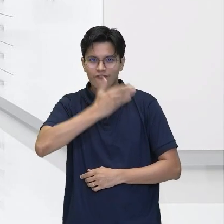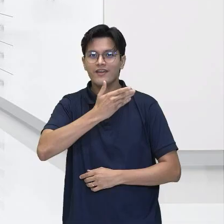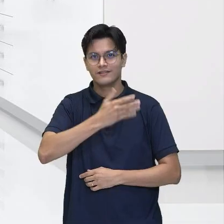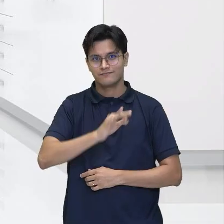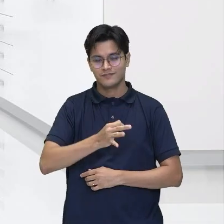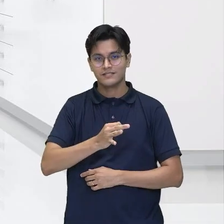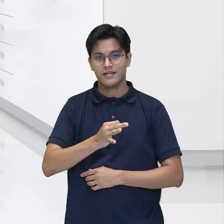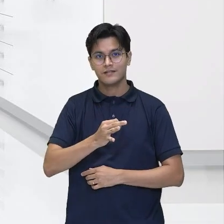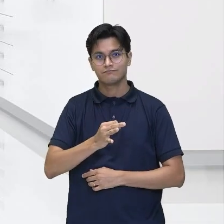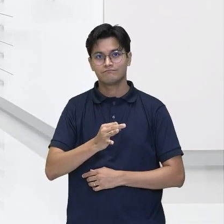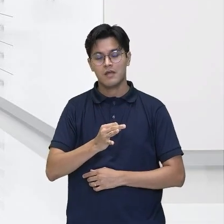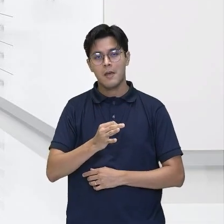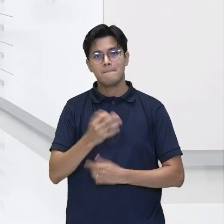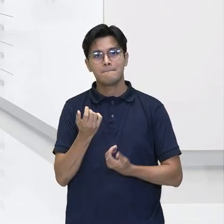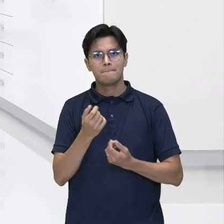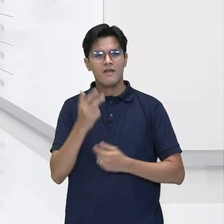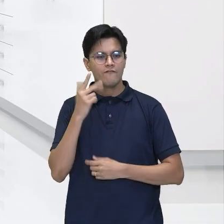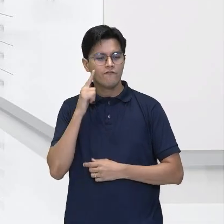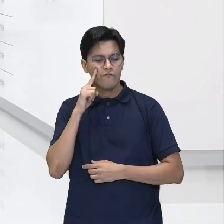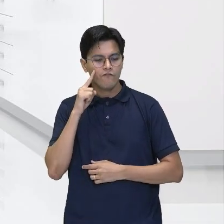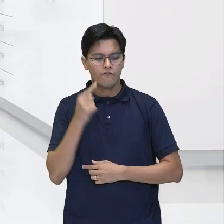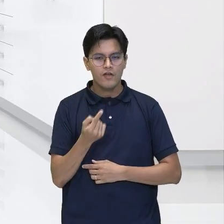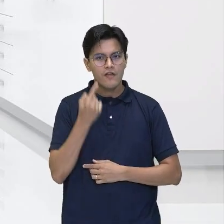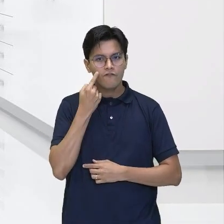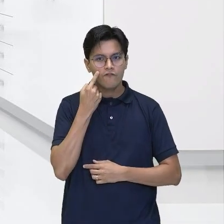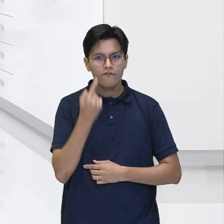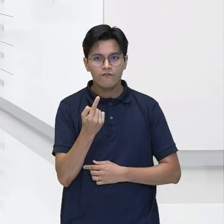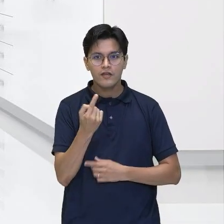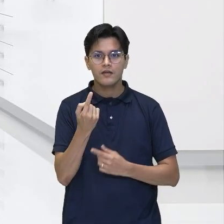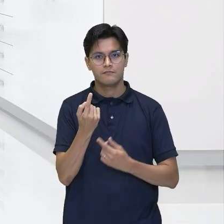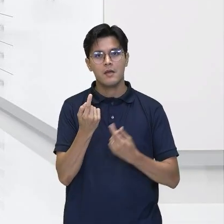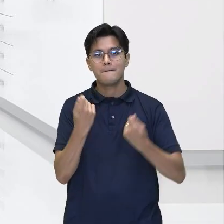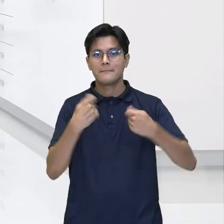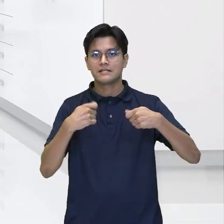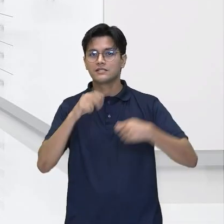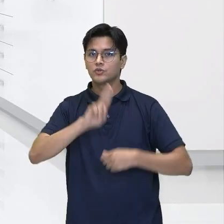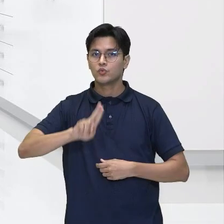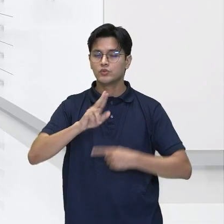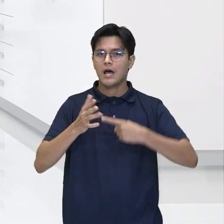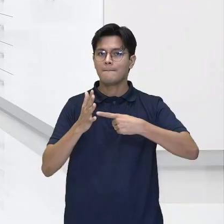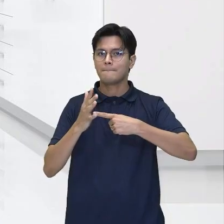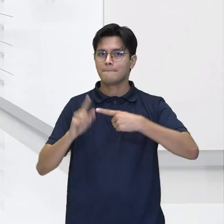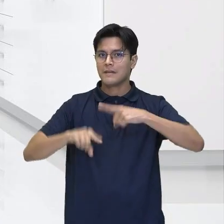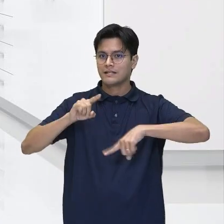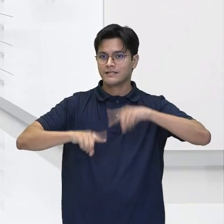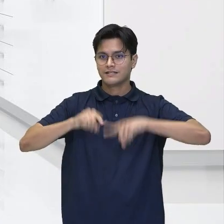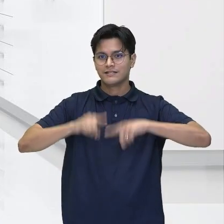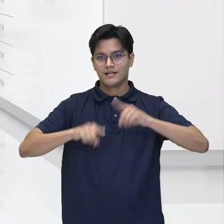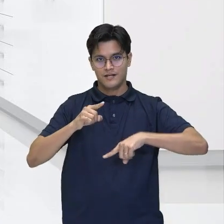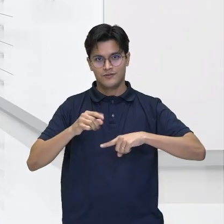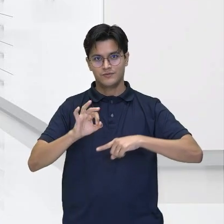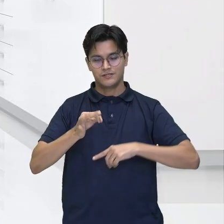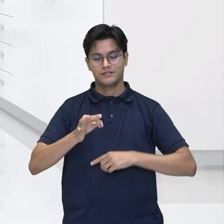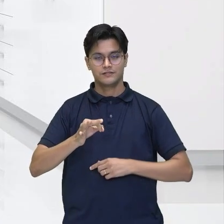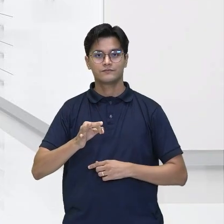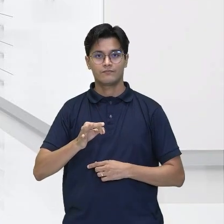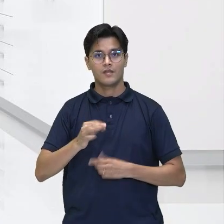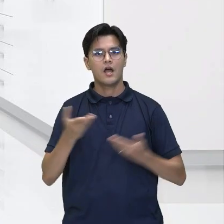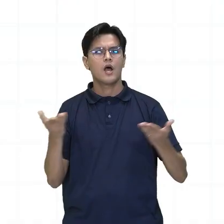nu, né? É preciso de um equipamento para que eles sejam identificados. Vamos ver outra doença que é